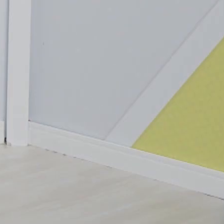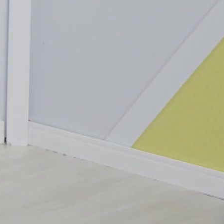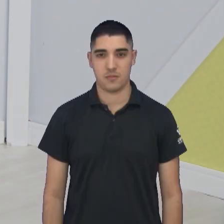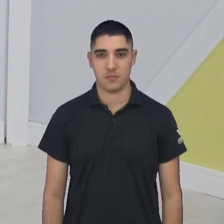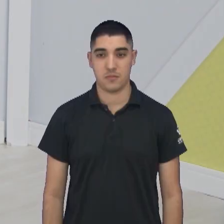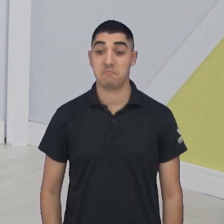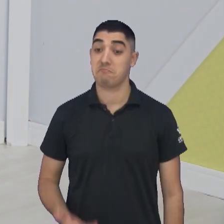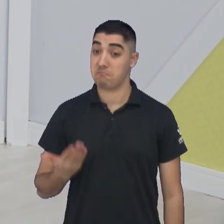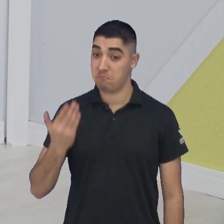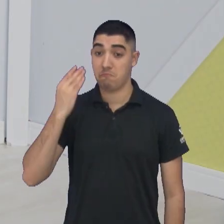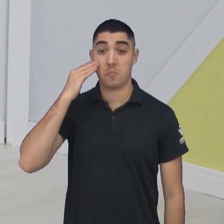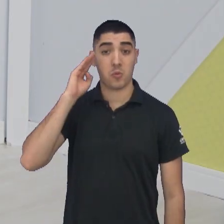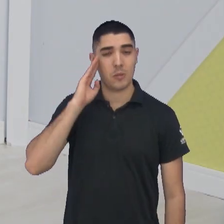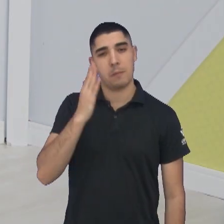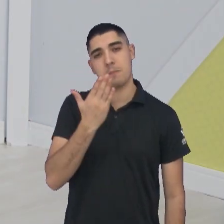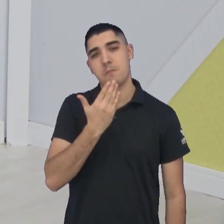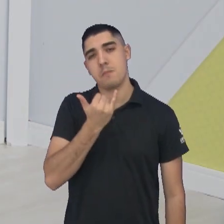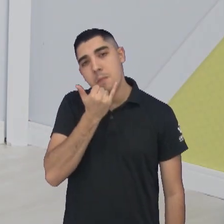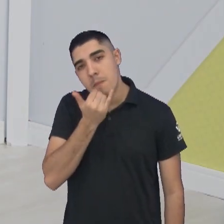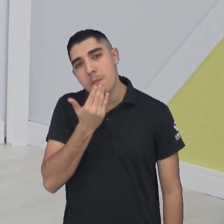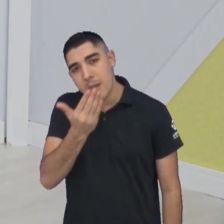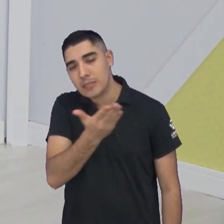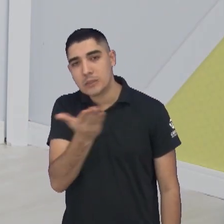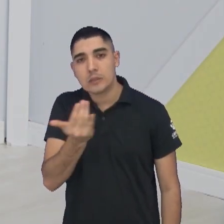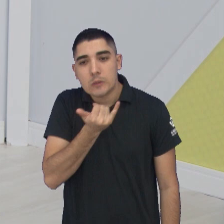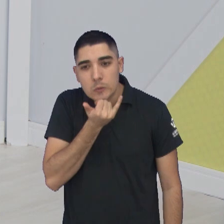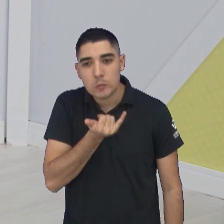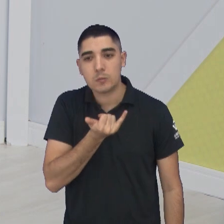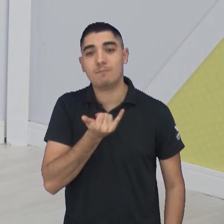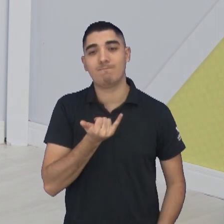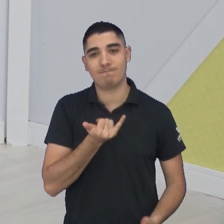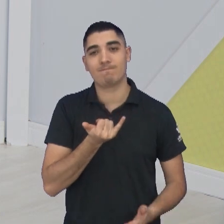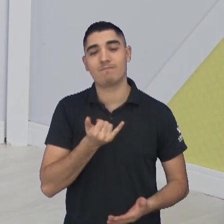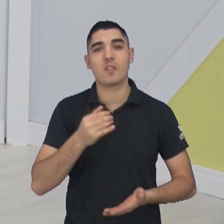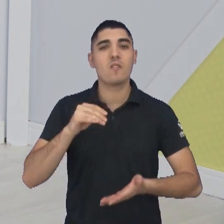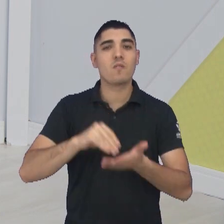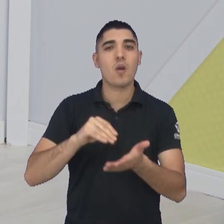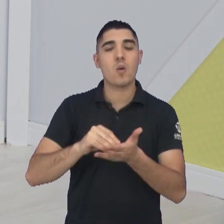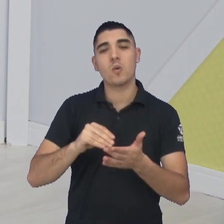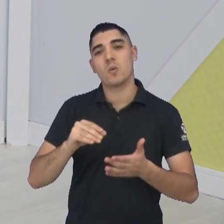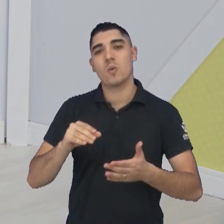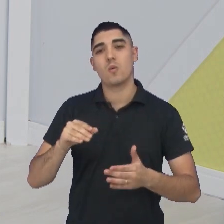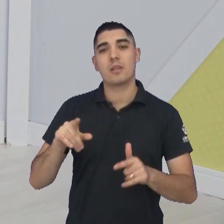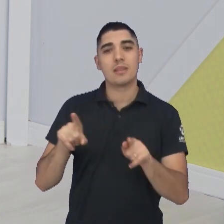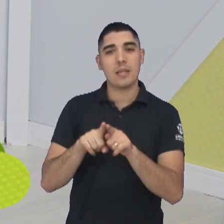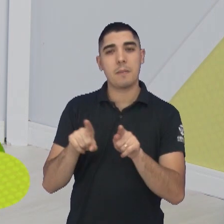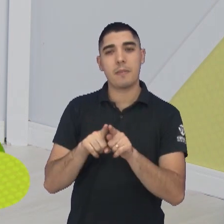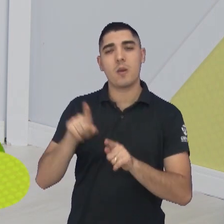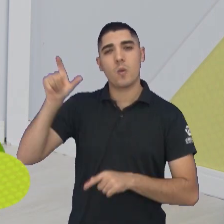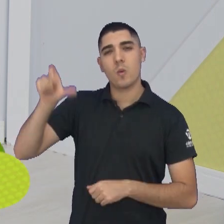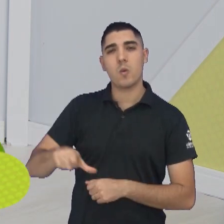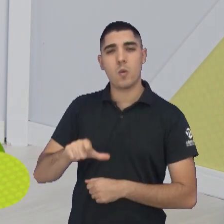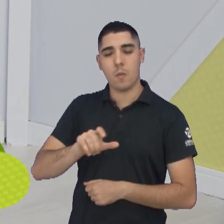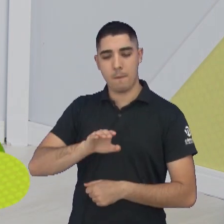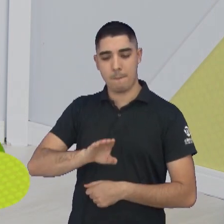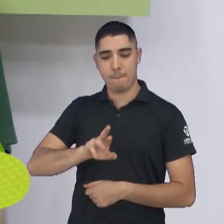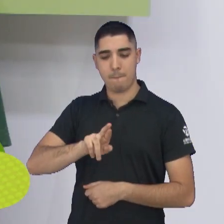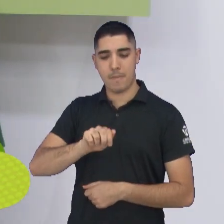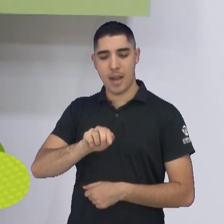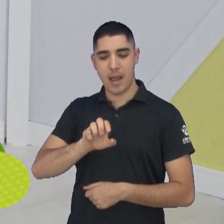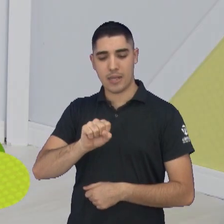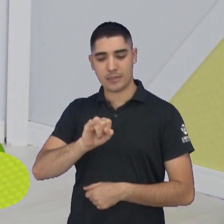Tá aí, Brunão, peço até desculpa pra você, a gente ficou devendo aí o pós-jogo, né, a palavra, teve o Brasília falou, não foi, Brunão? Brasília e o